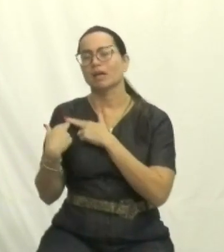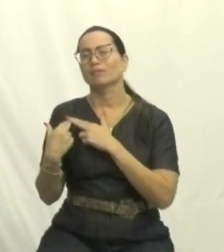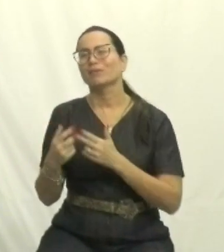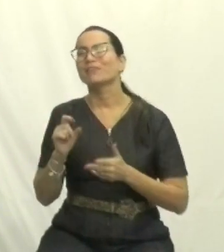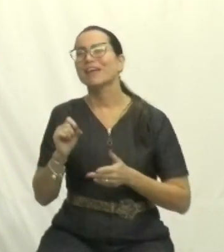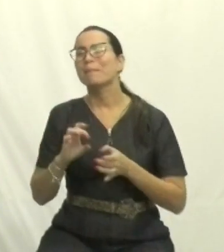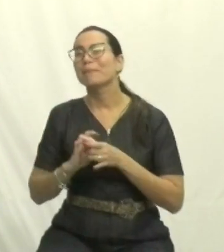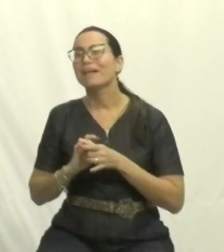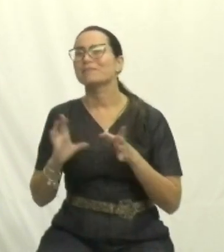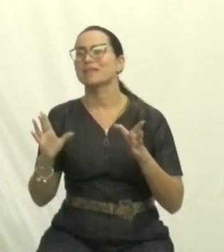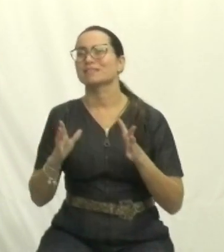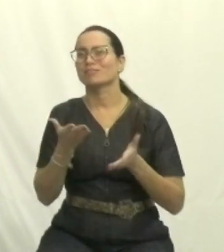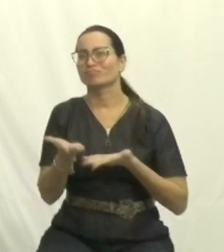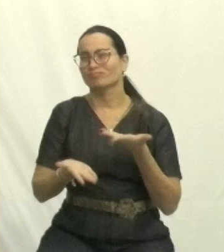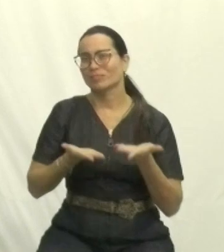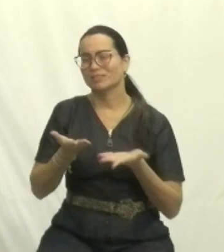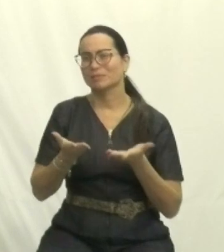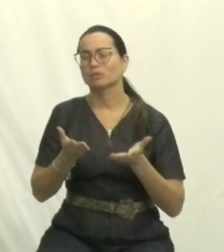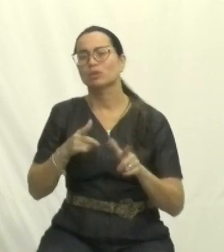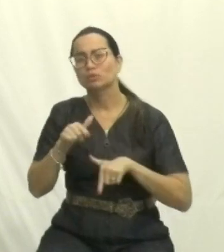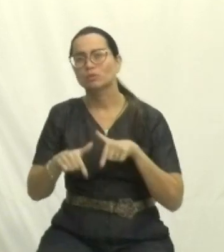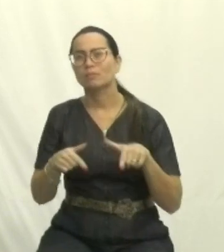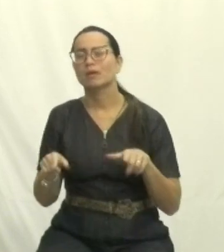do Corpo de Bombeiros.